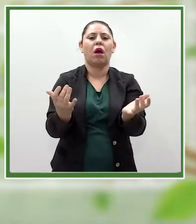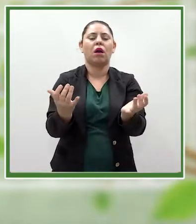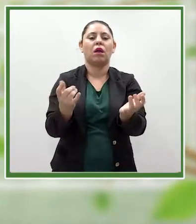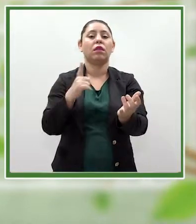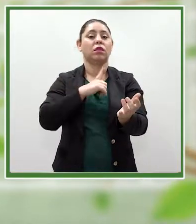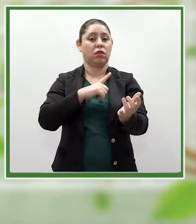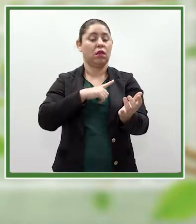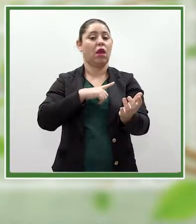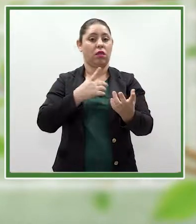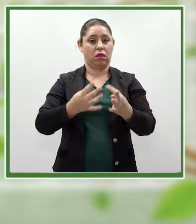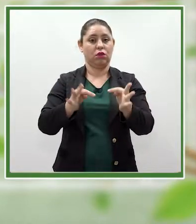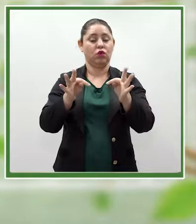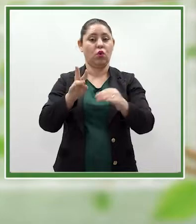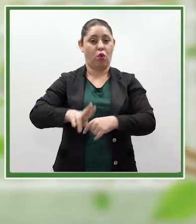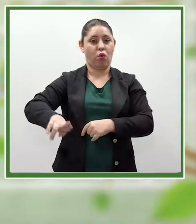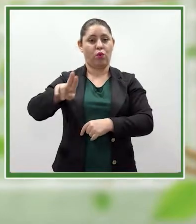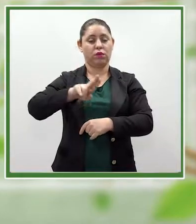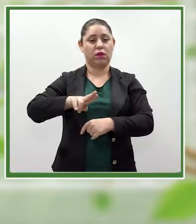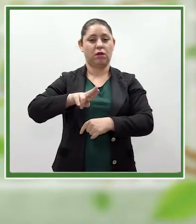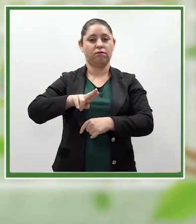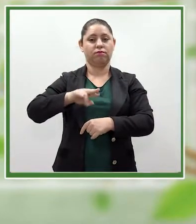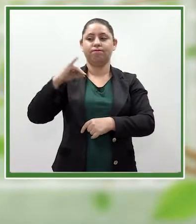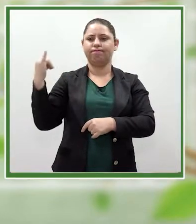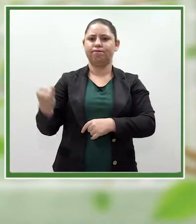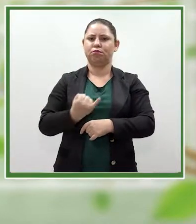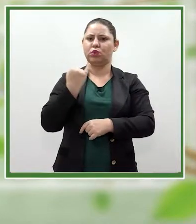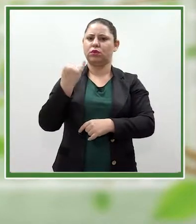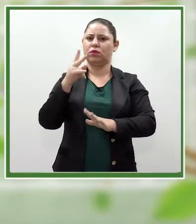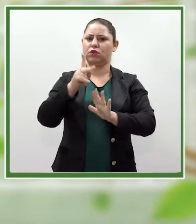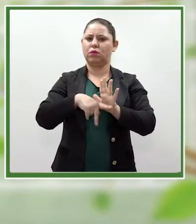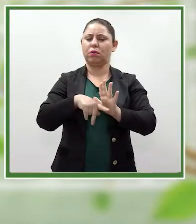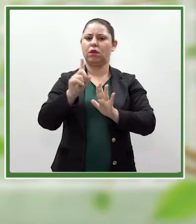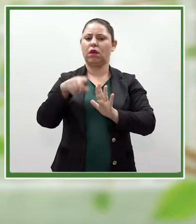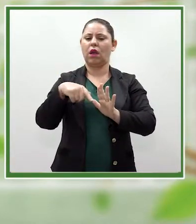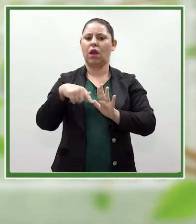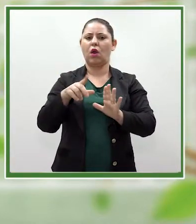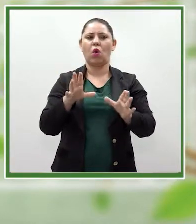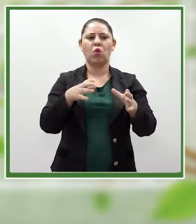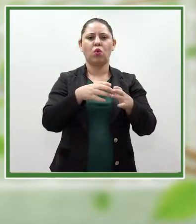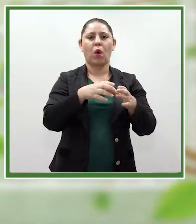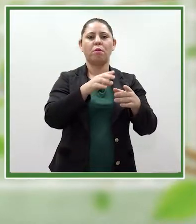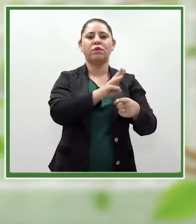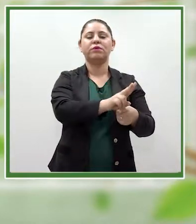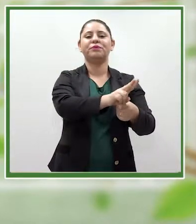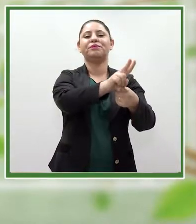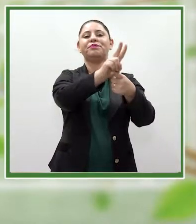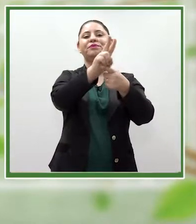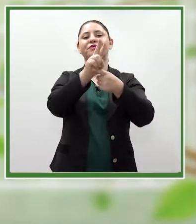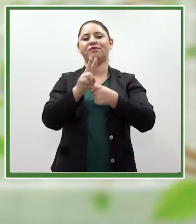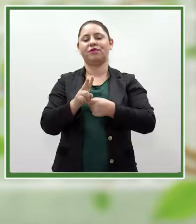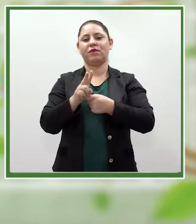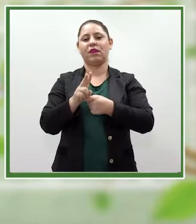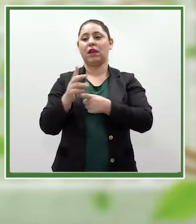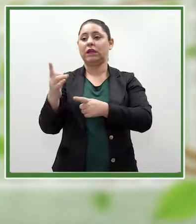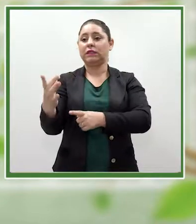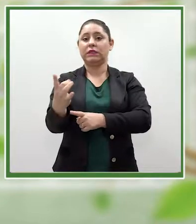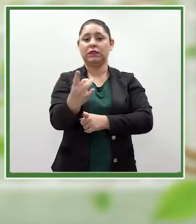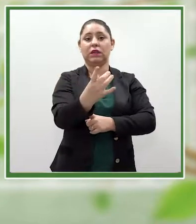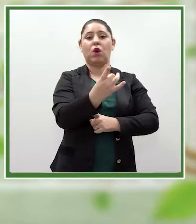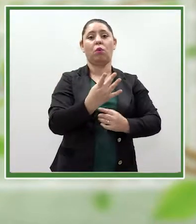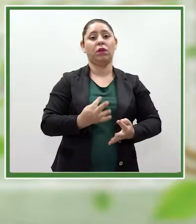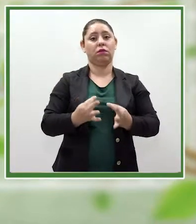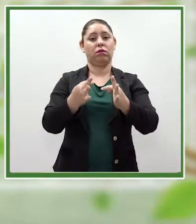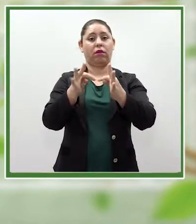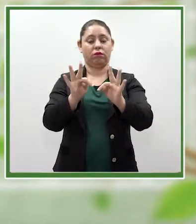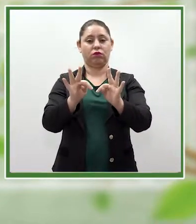a adotar essas tecnologias. Um dos pontos mais importantes desse plano foram os programas de